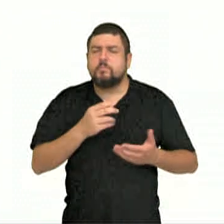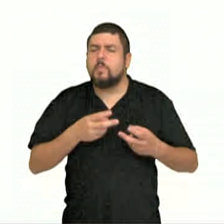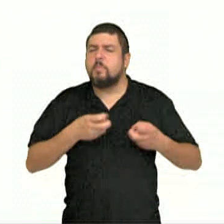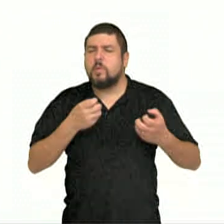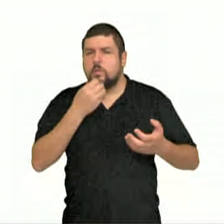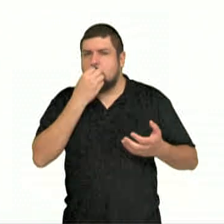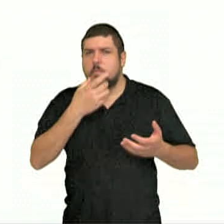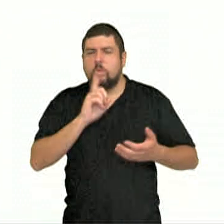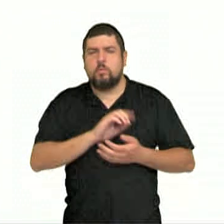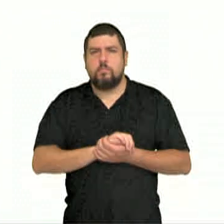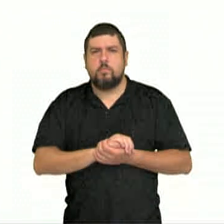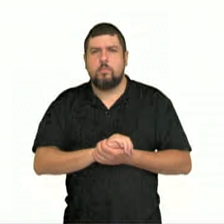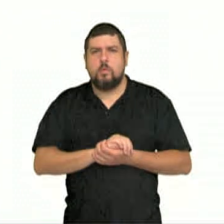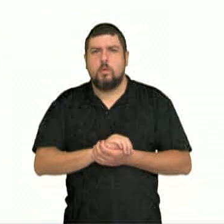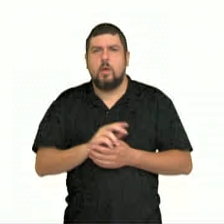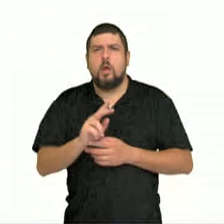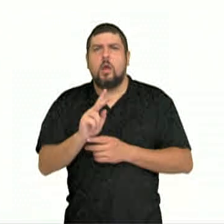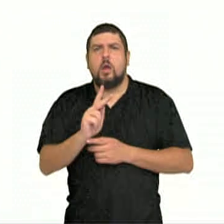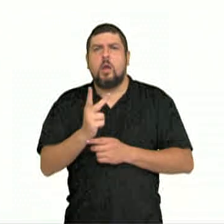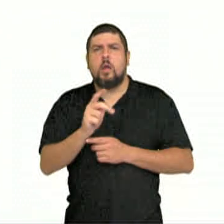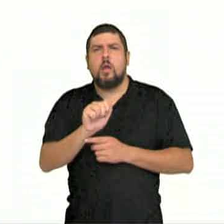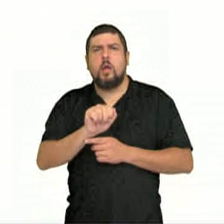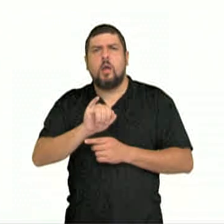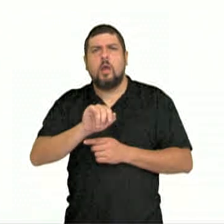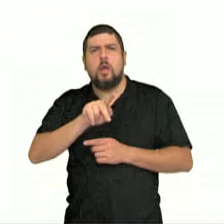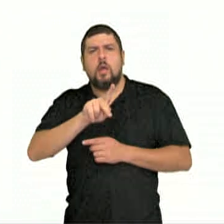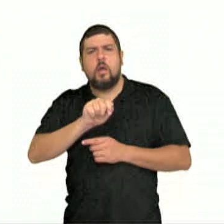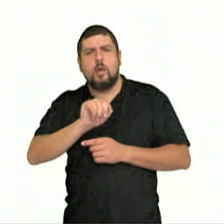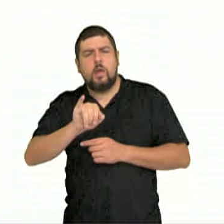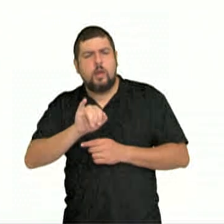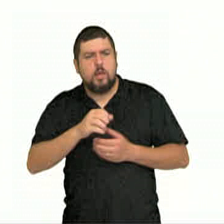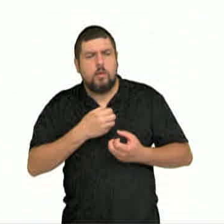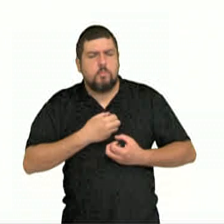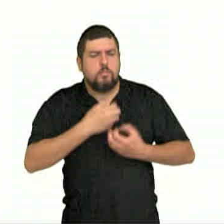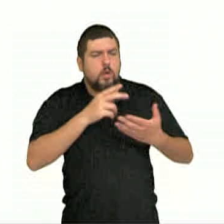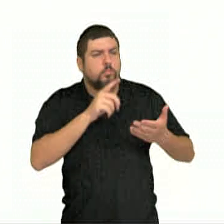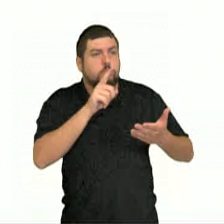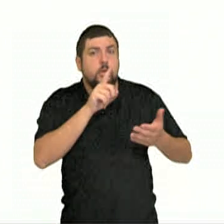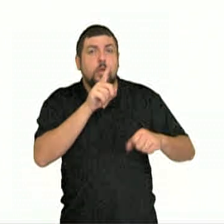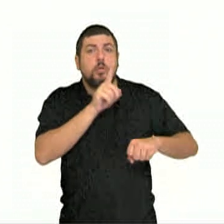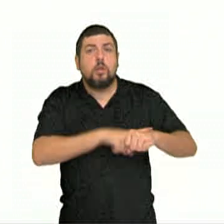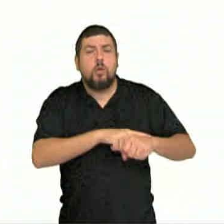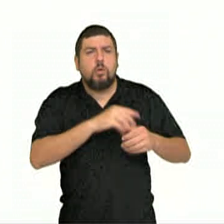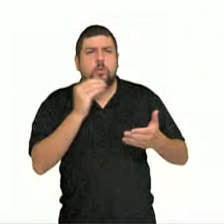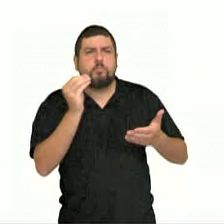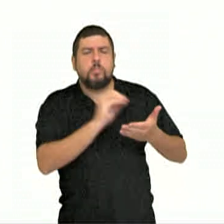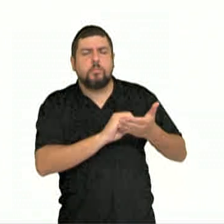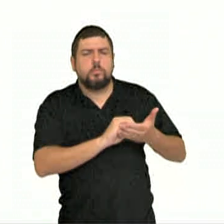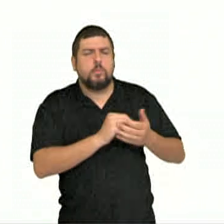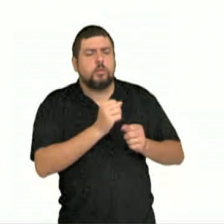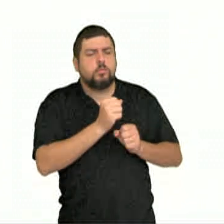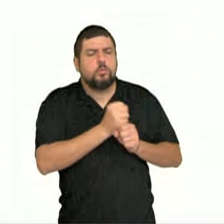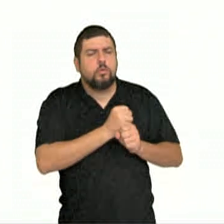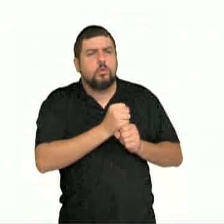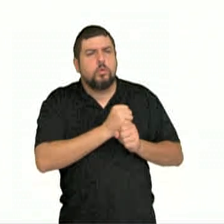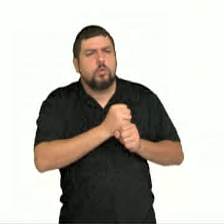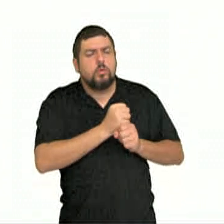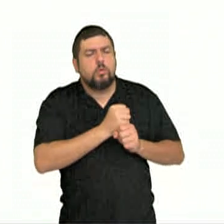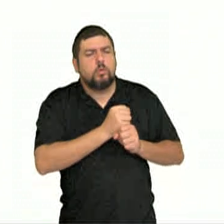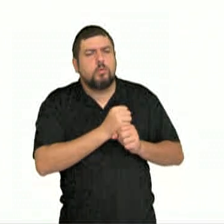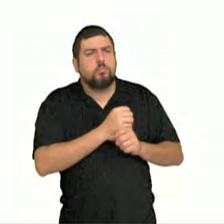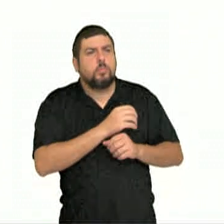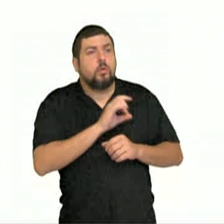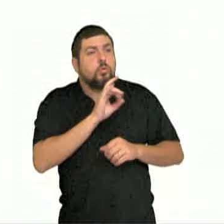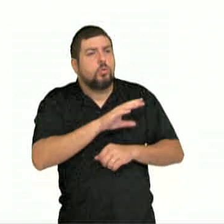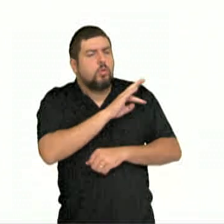são haikais, o poema geralmente brota como um raio. Com o passar dos anos, me tornei muito técnico e perdi esse gatilho. Também